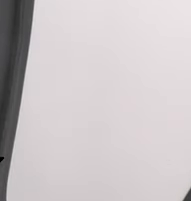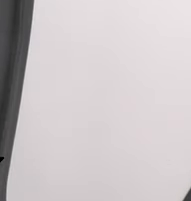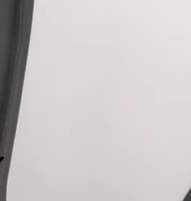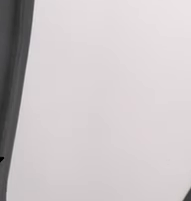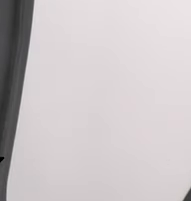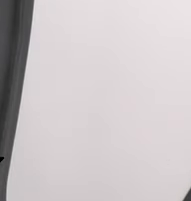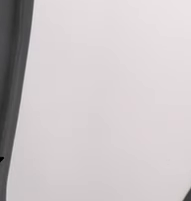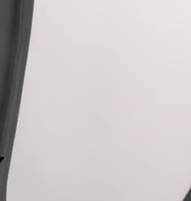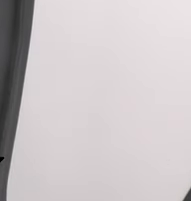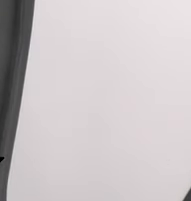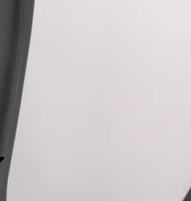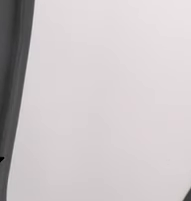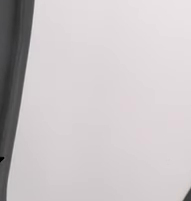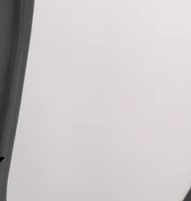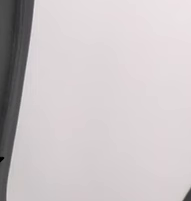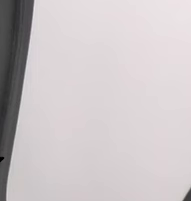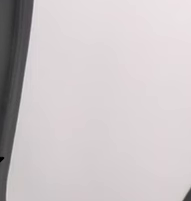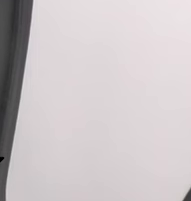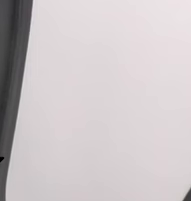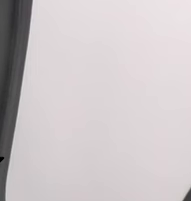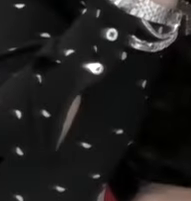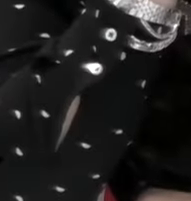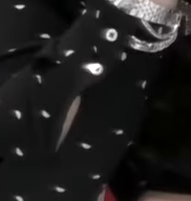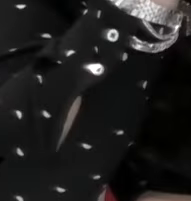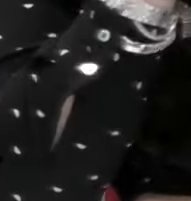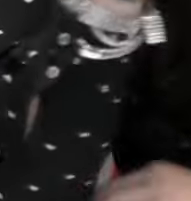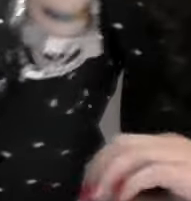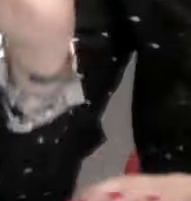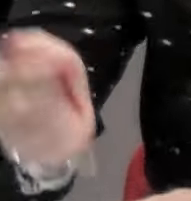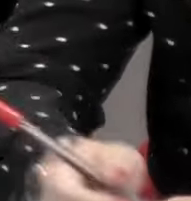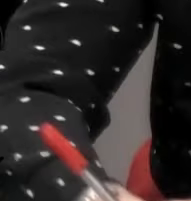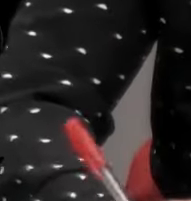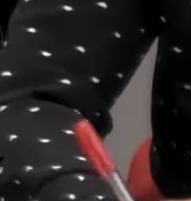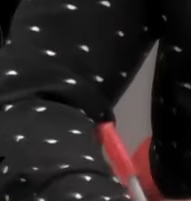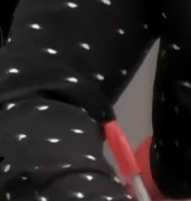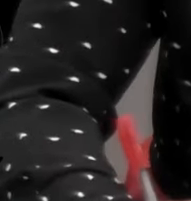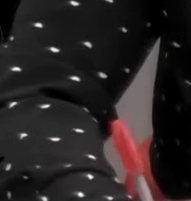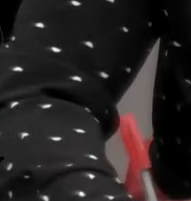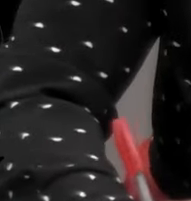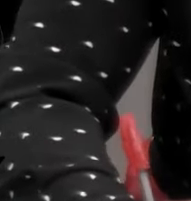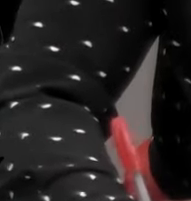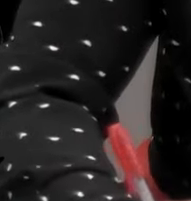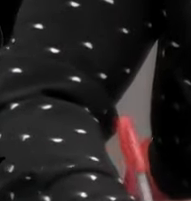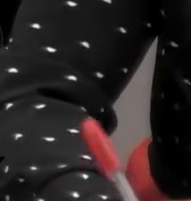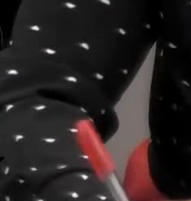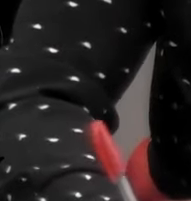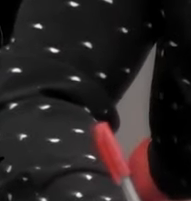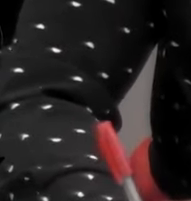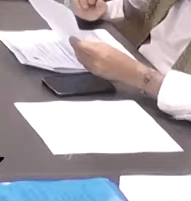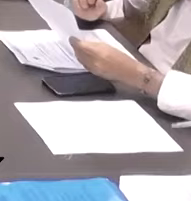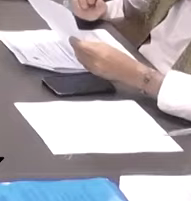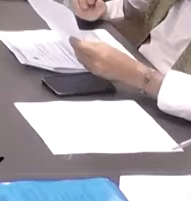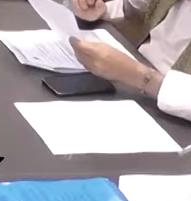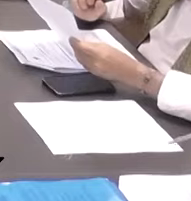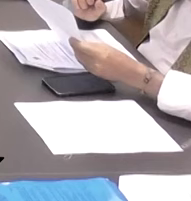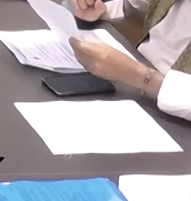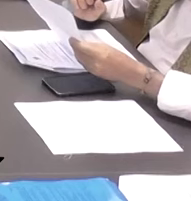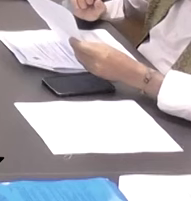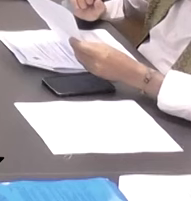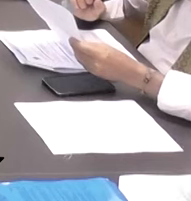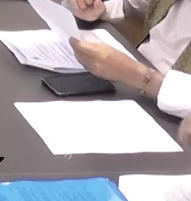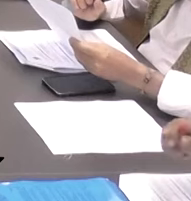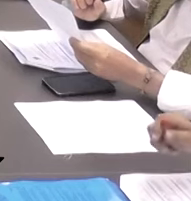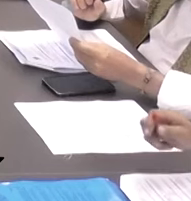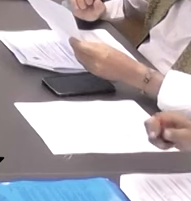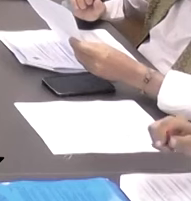deputada Verônica Lima. Meu parecer pela juridicidade. Em discussão. Olha, só para dizer... Quem